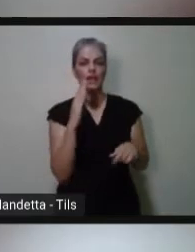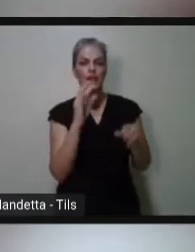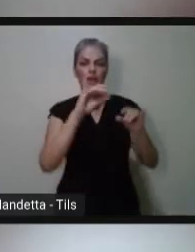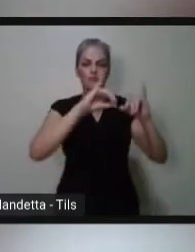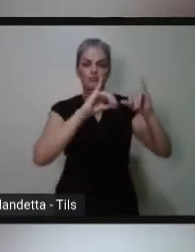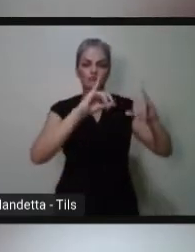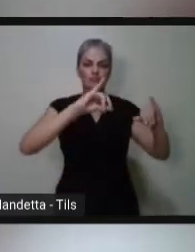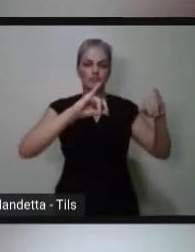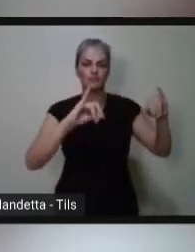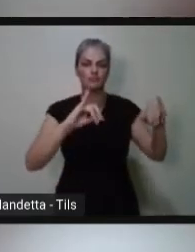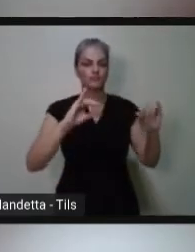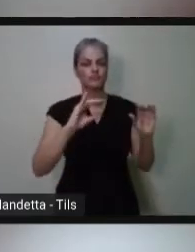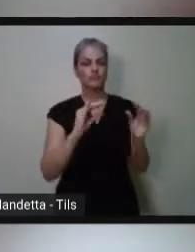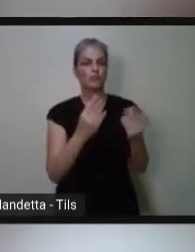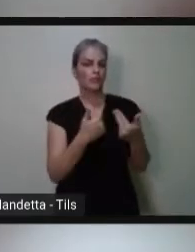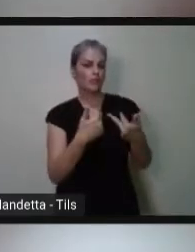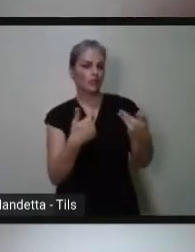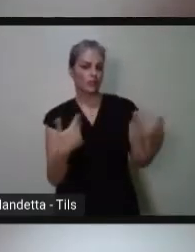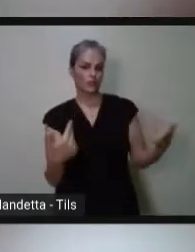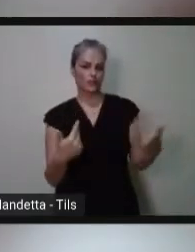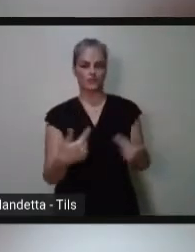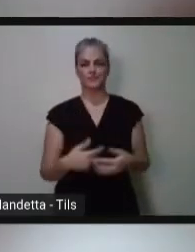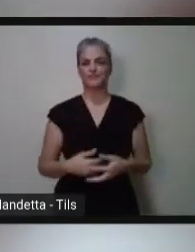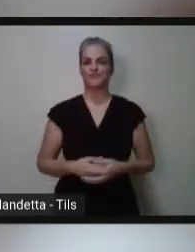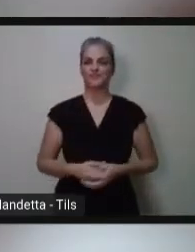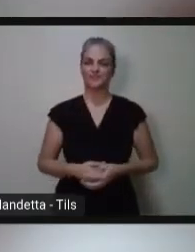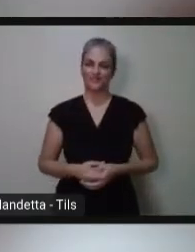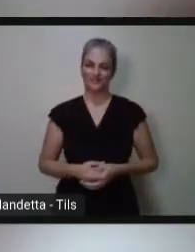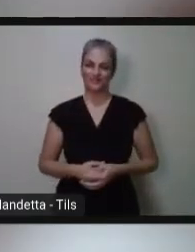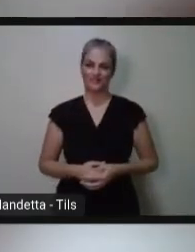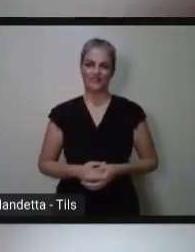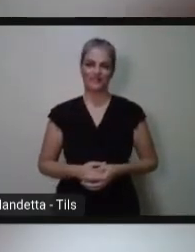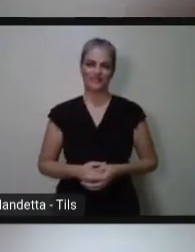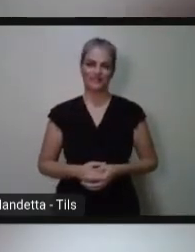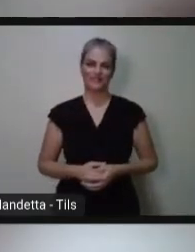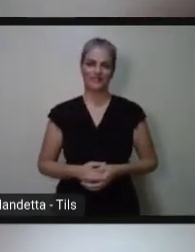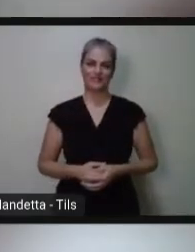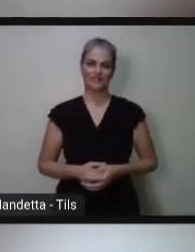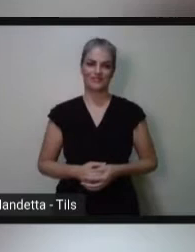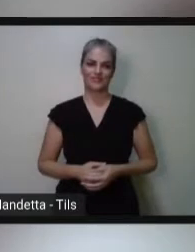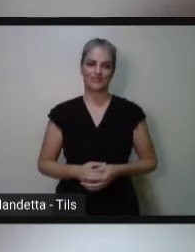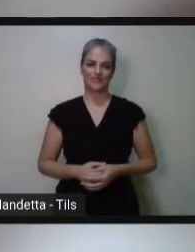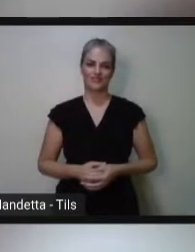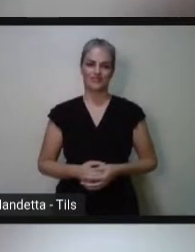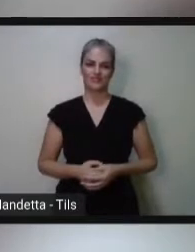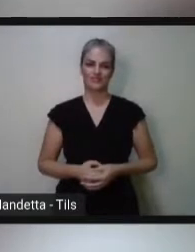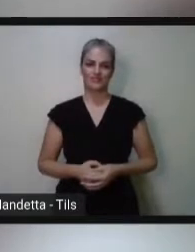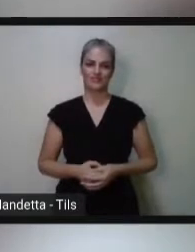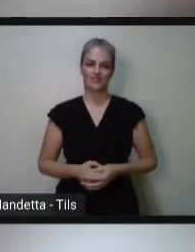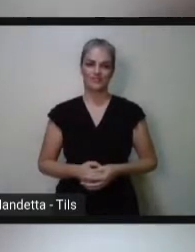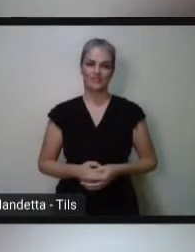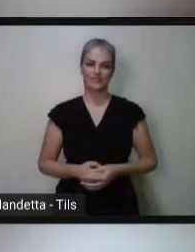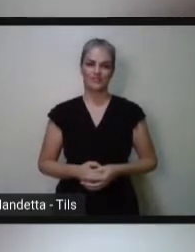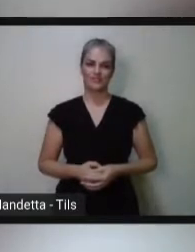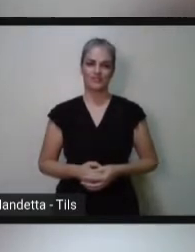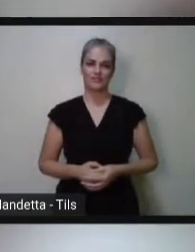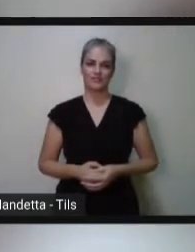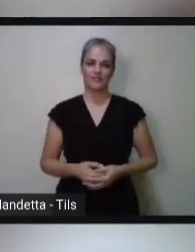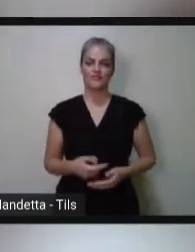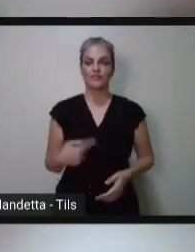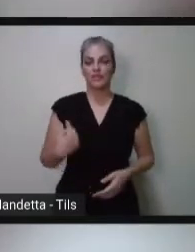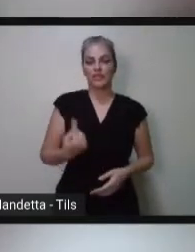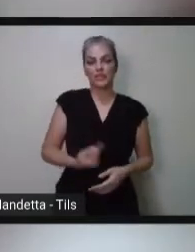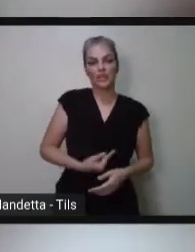pelúcias em cima da beliche, ok? Então, nós vamos, nessa